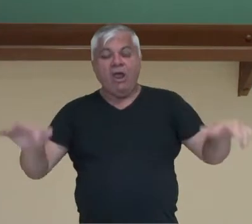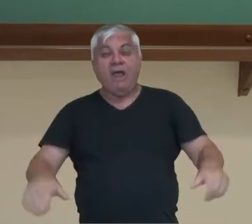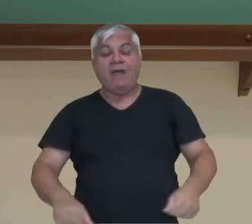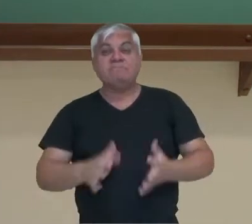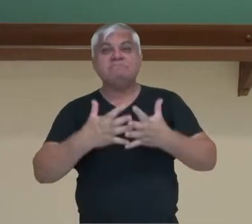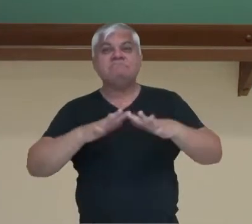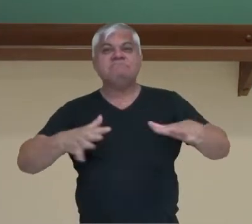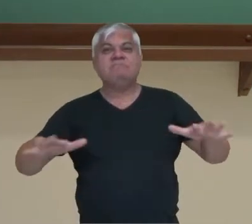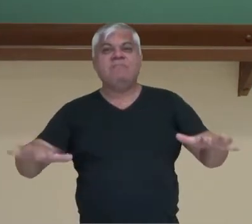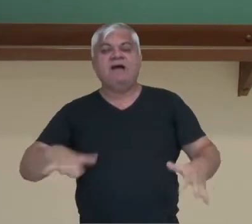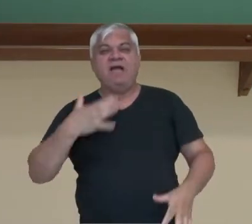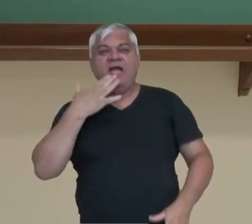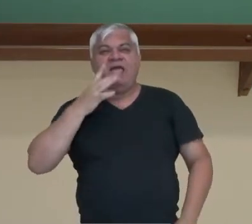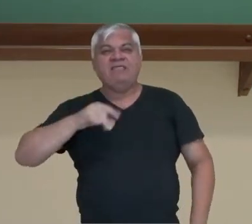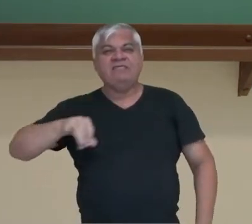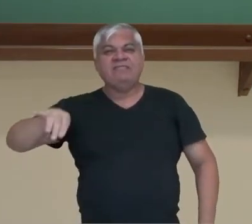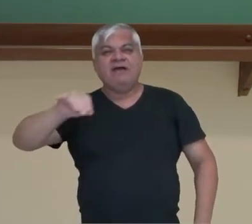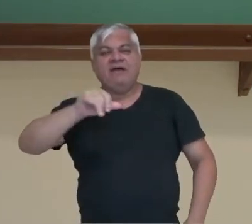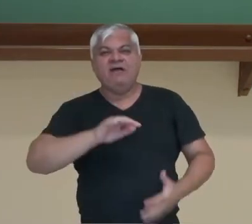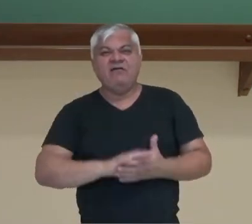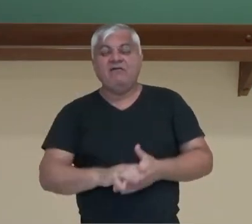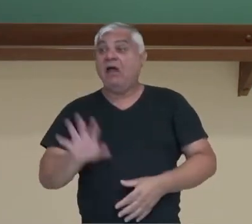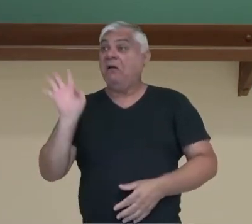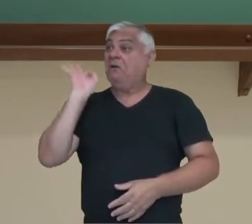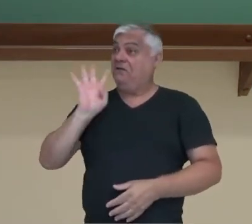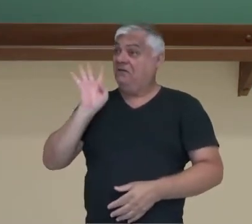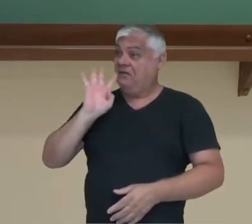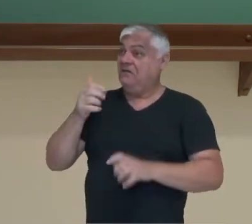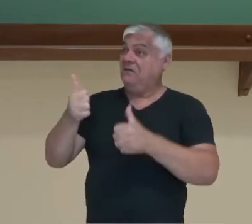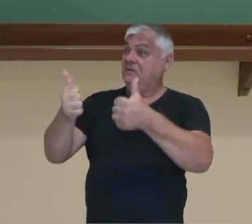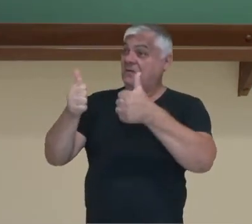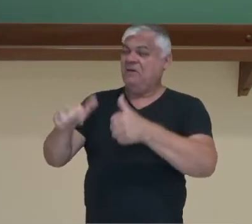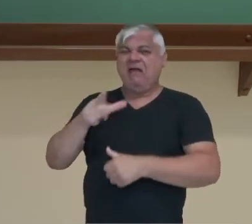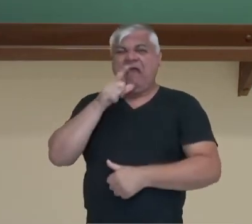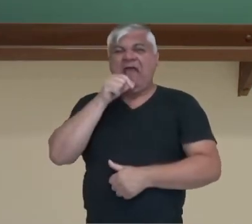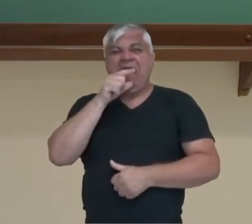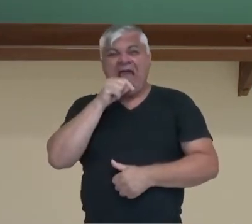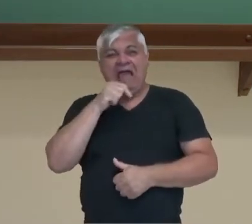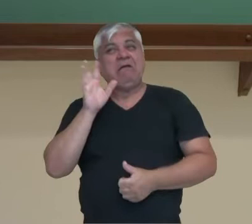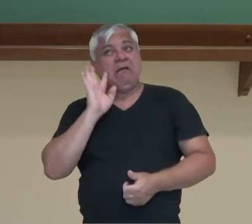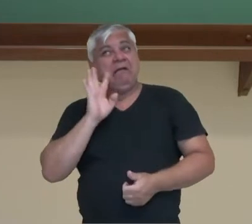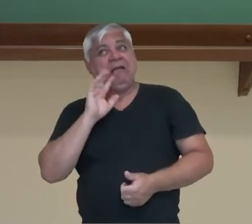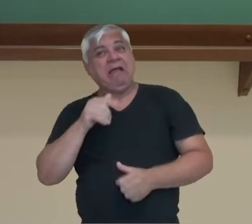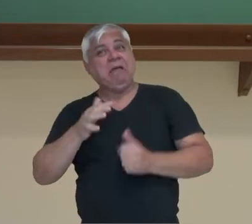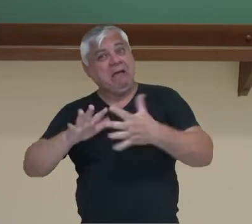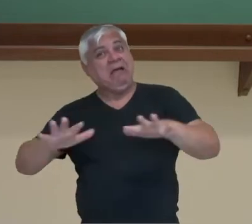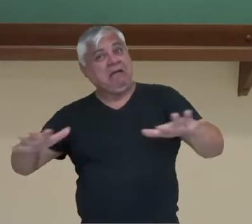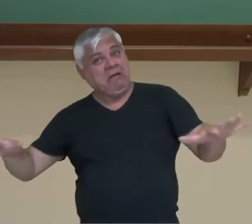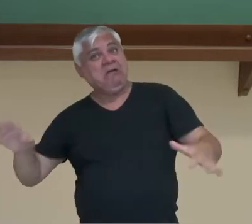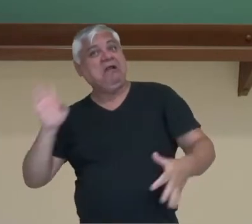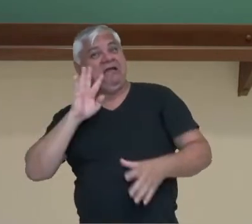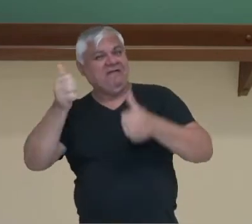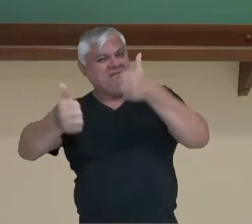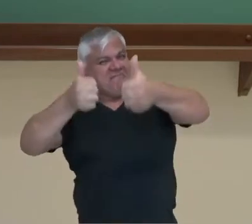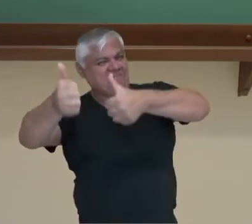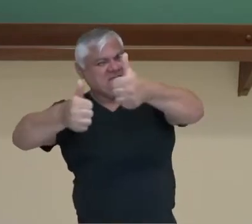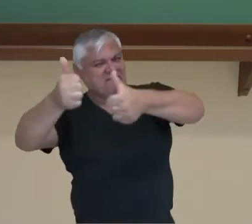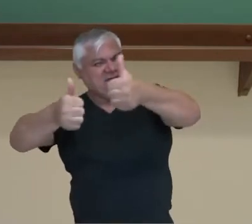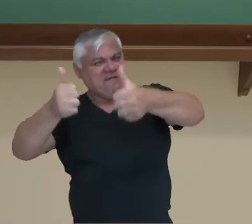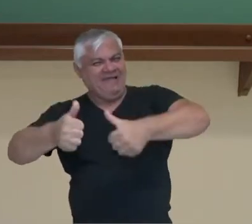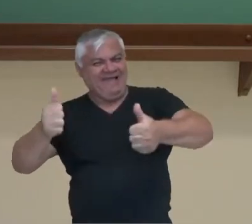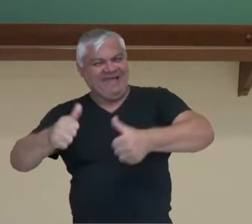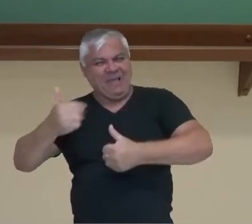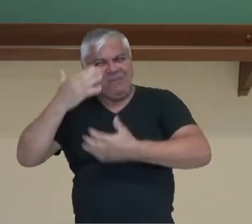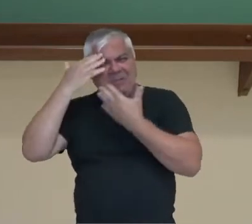né? Água do mar. Aí diz que os atenienses: ah, legal, água, mas água salgada. É legal, é legal, é legal, é legal. Valeu, Poseidon.